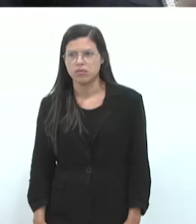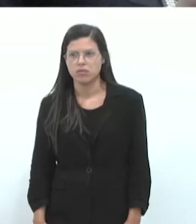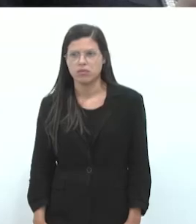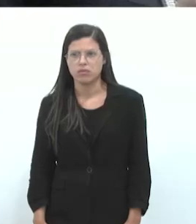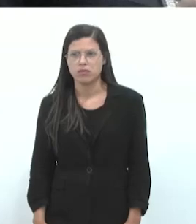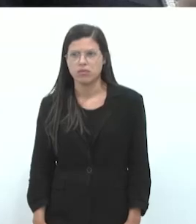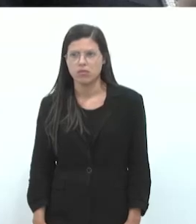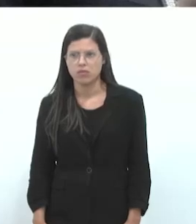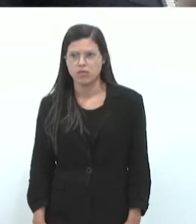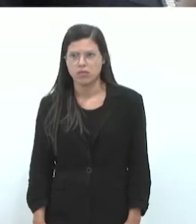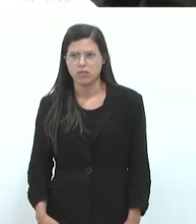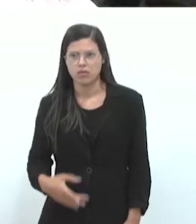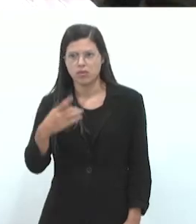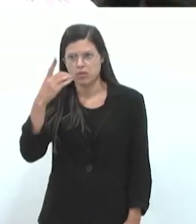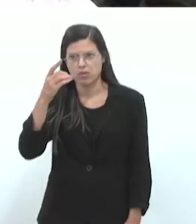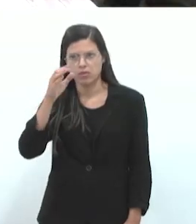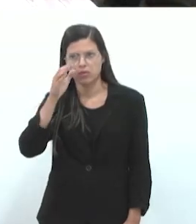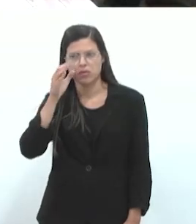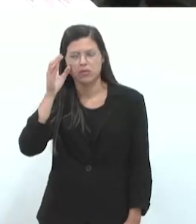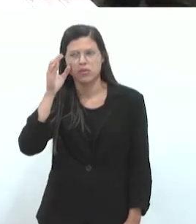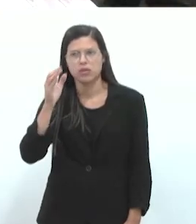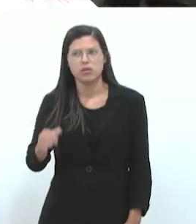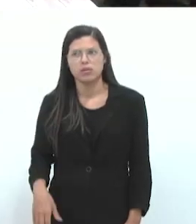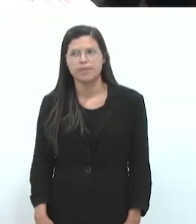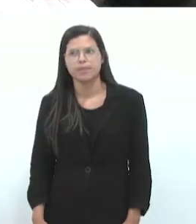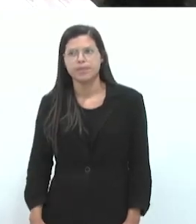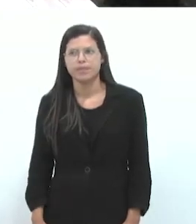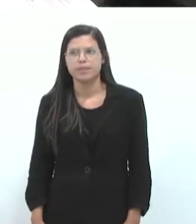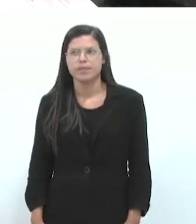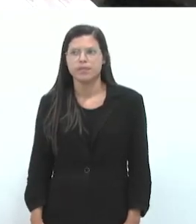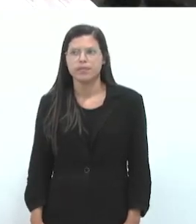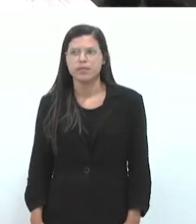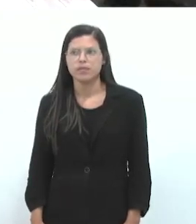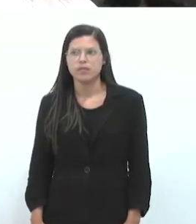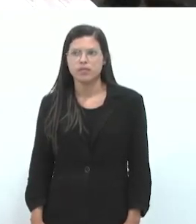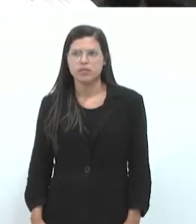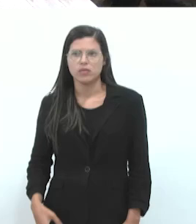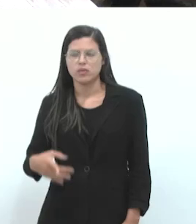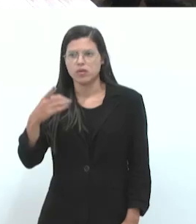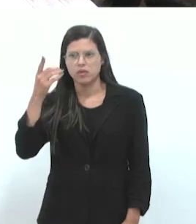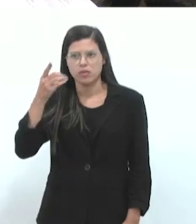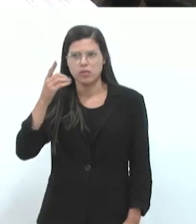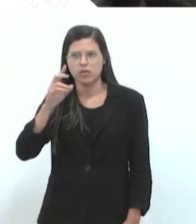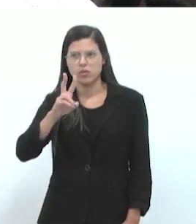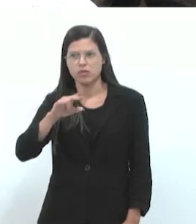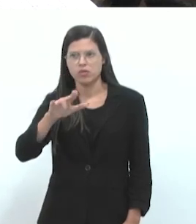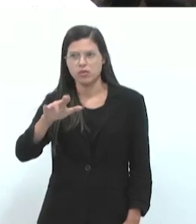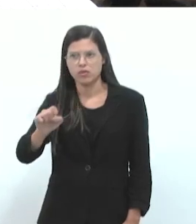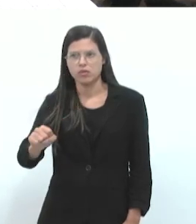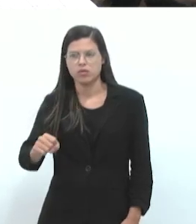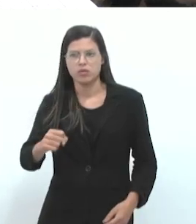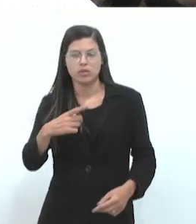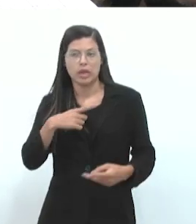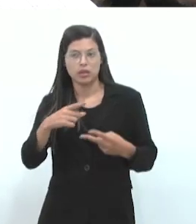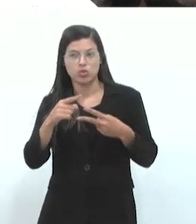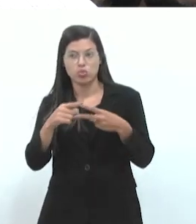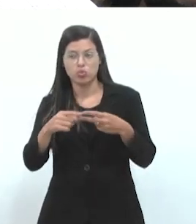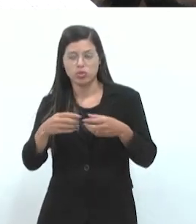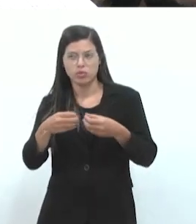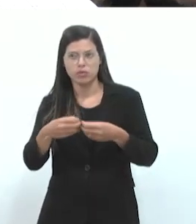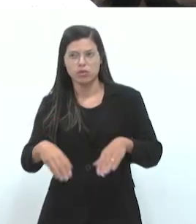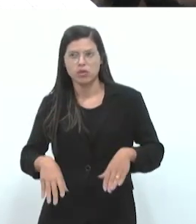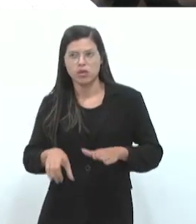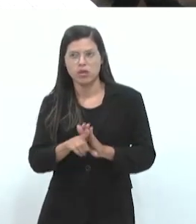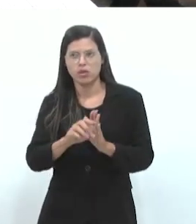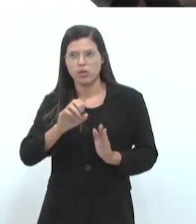vou redesignar a deputada Célia. Senhor presidente, Para discutir a deputada Cozzolino. tem duas prejudicabilidades a esse projeto. Tem a